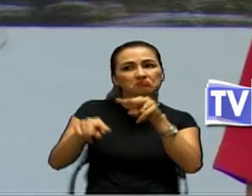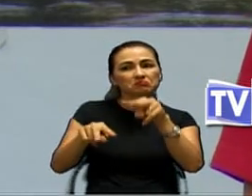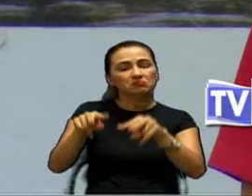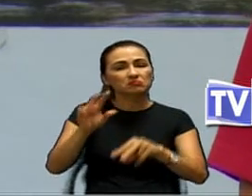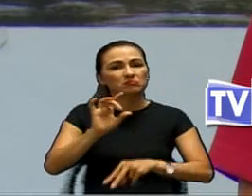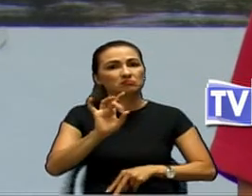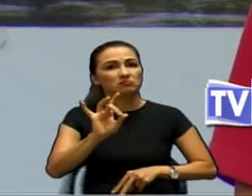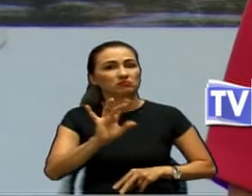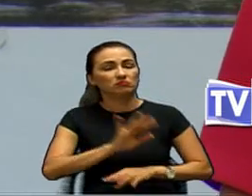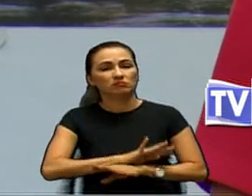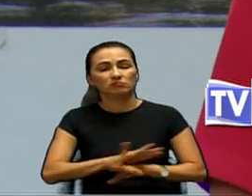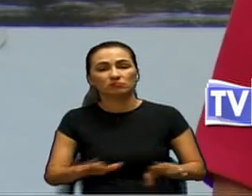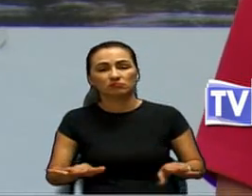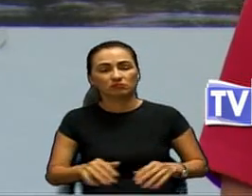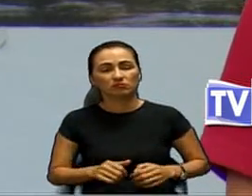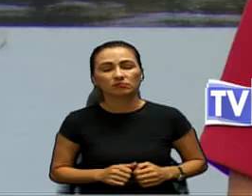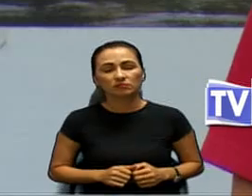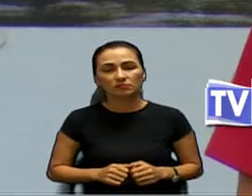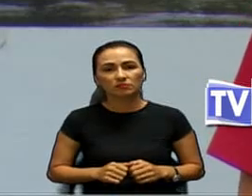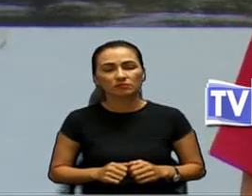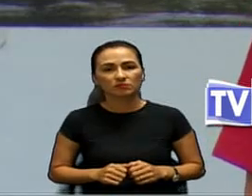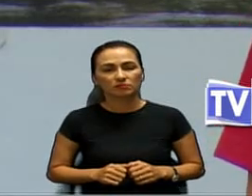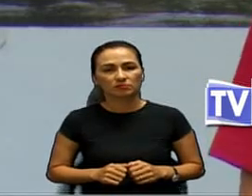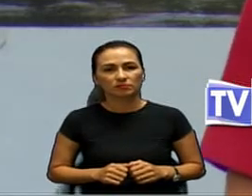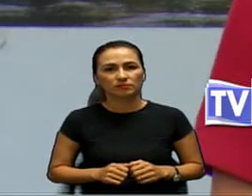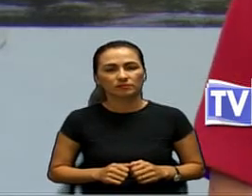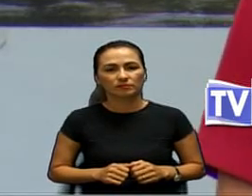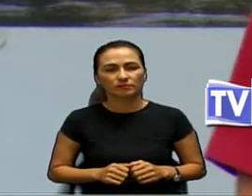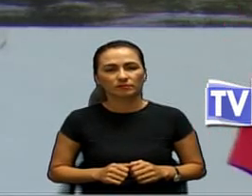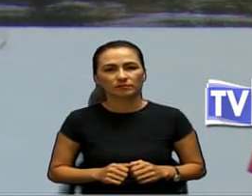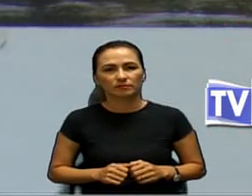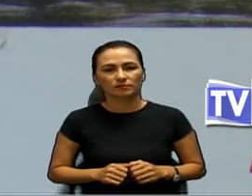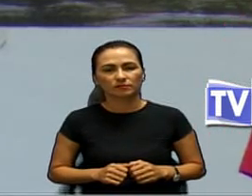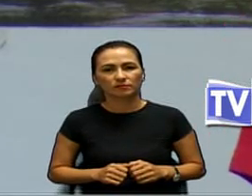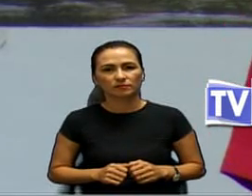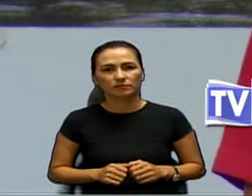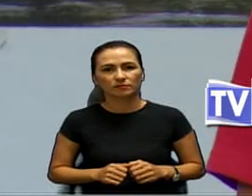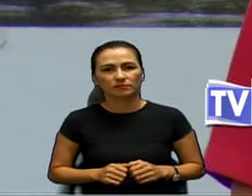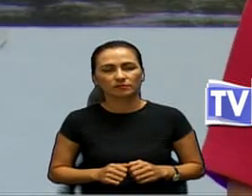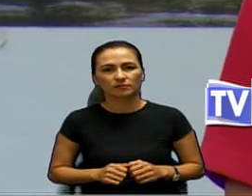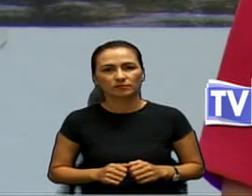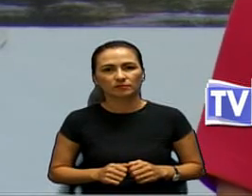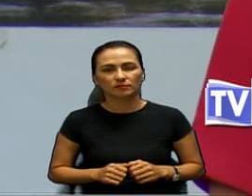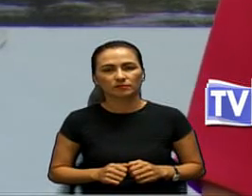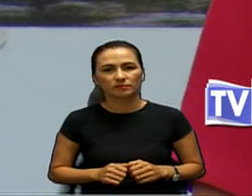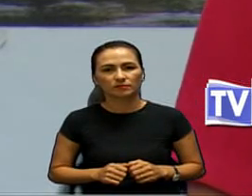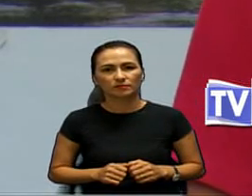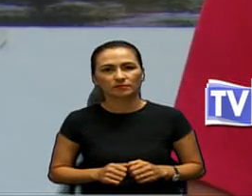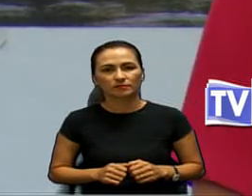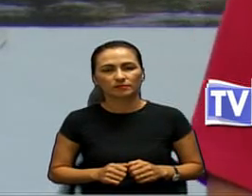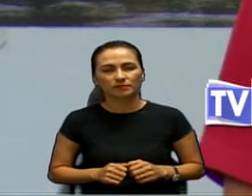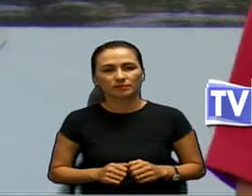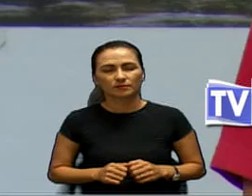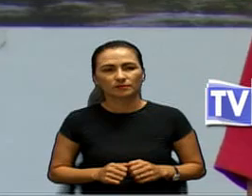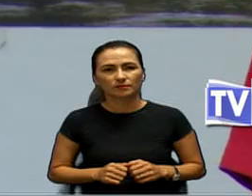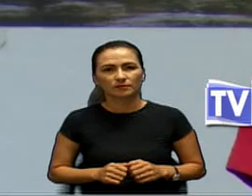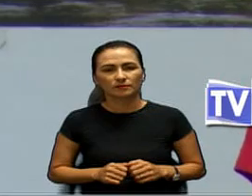E prestando muita atenção àquelas pessoas que por